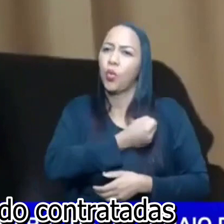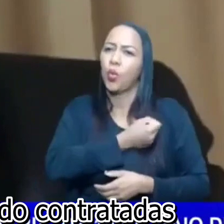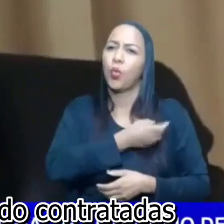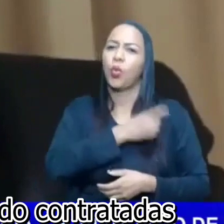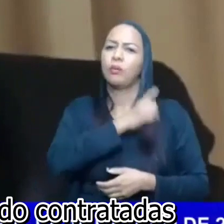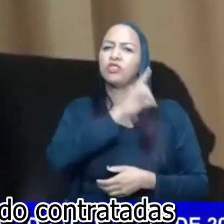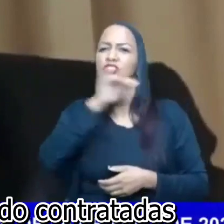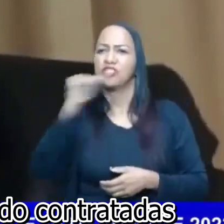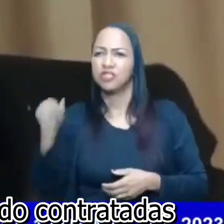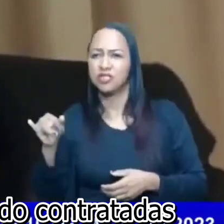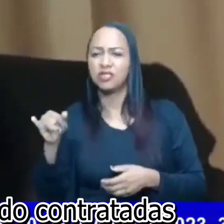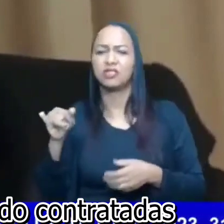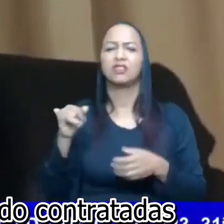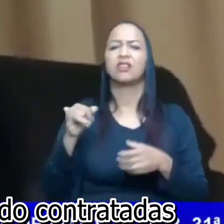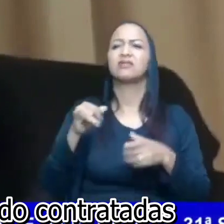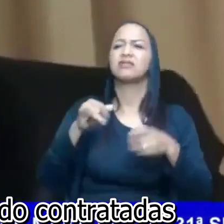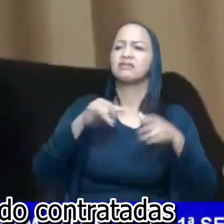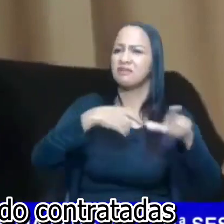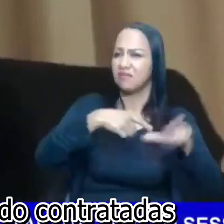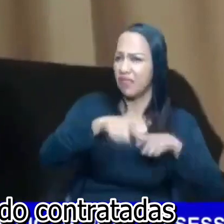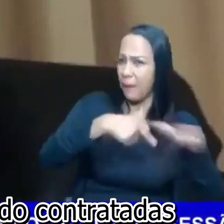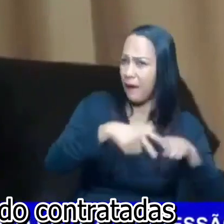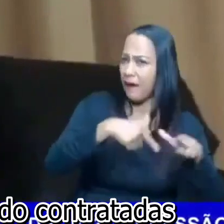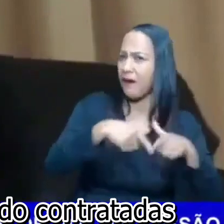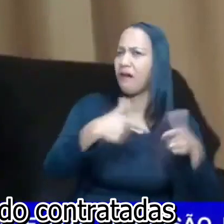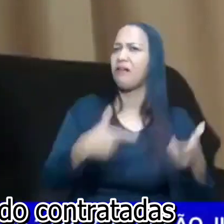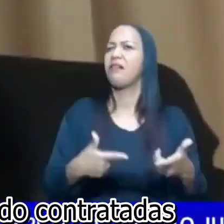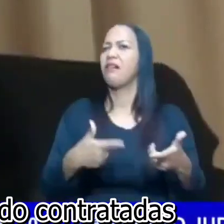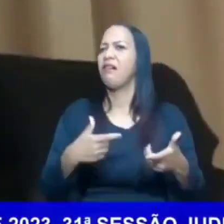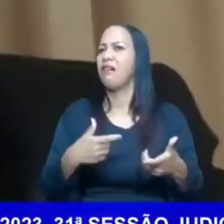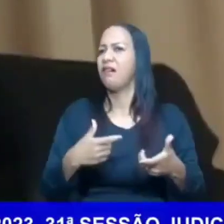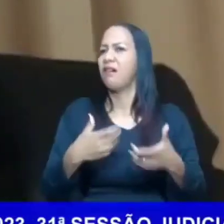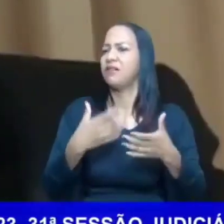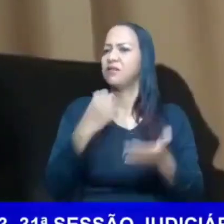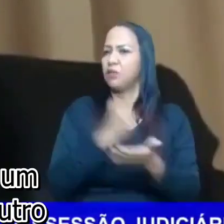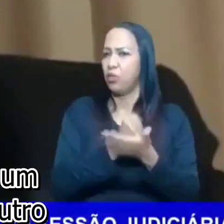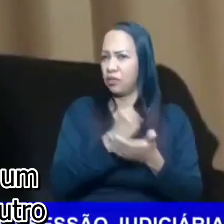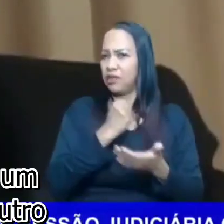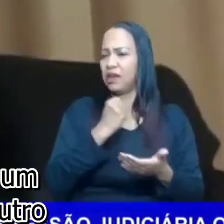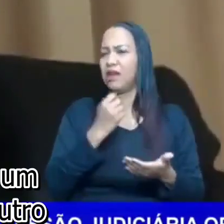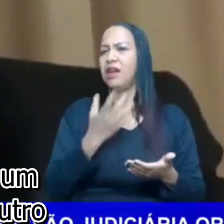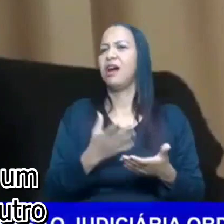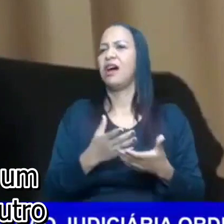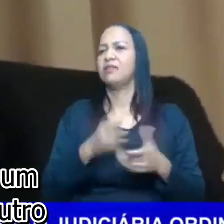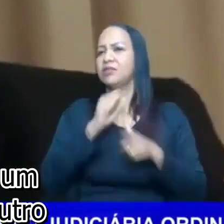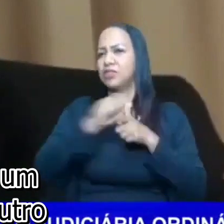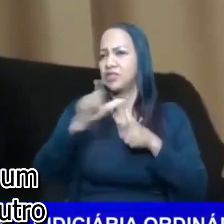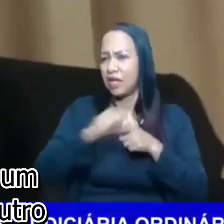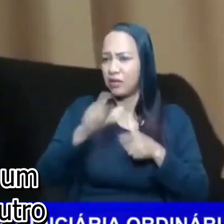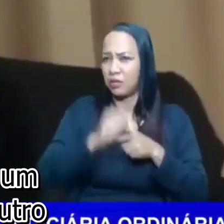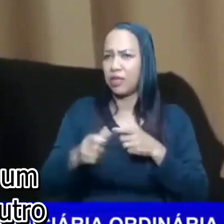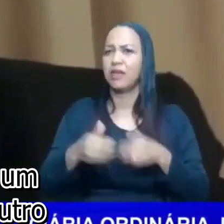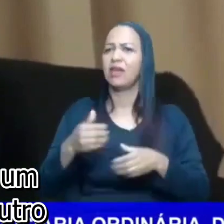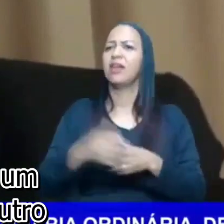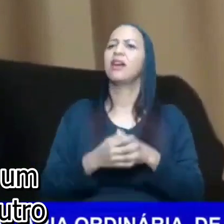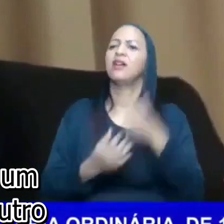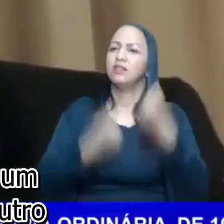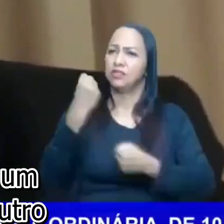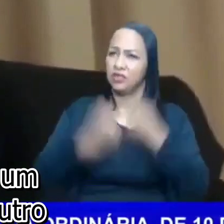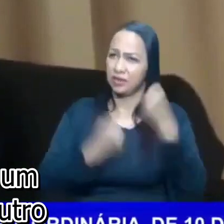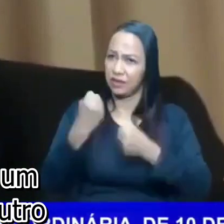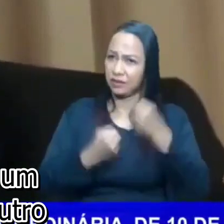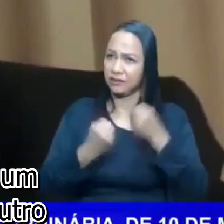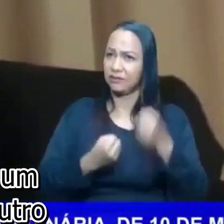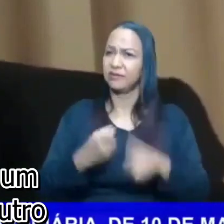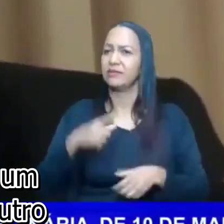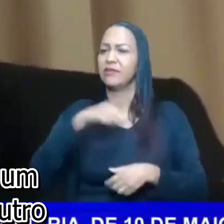teriam sido feitas, teriam sido contratadas de locação de veículo, traz os tipos de veículo, tem um que é